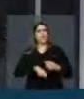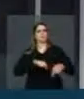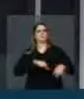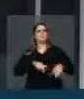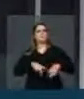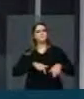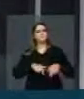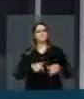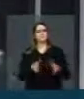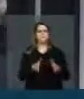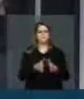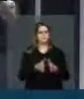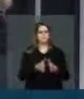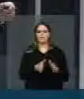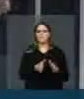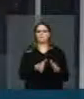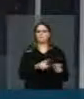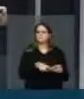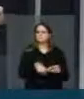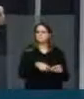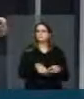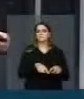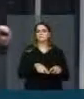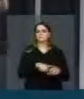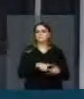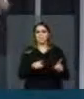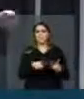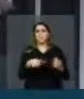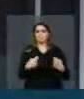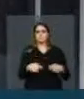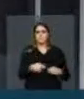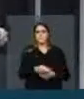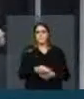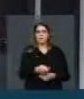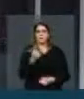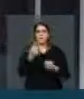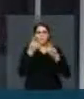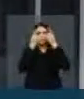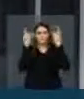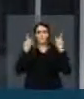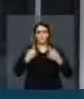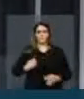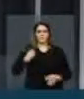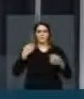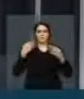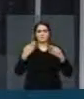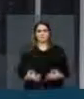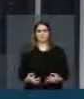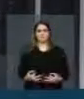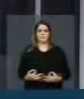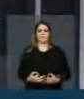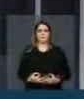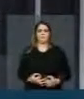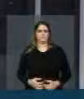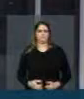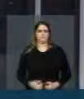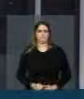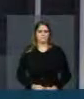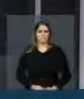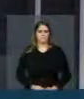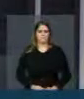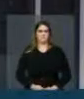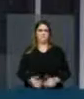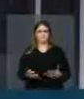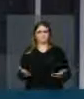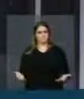pequena propriedade, e que têm que dar resultado, e que ele tem que ter vida digna, vivendo nessa pequena propriedade. Portanto,